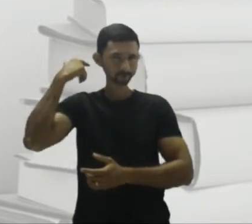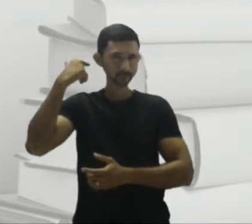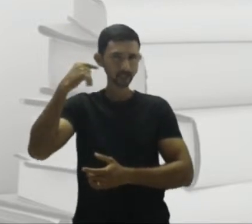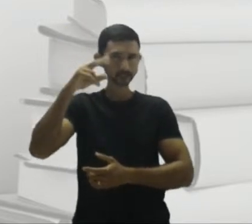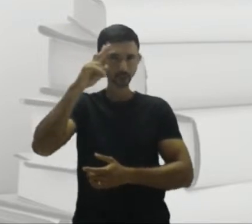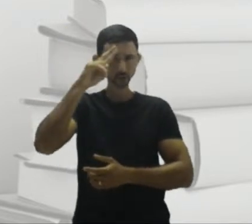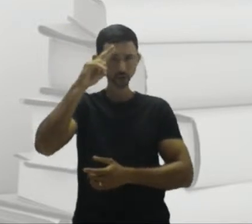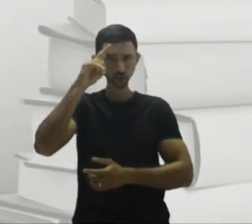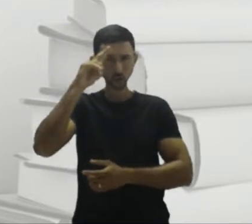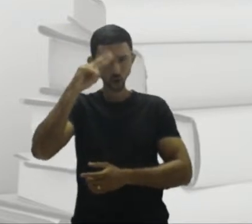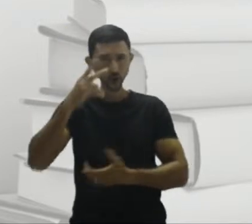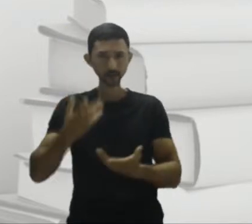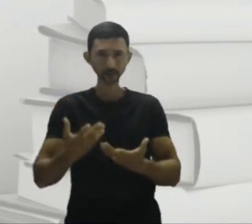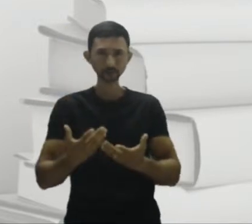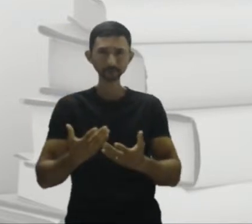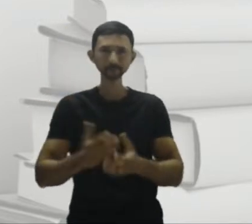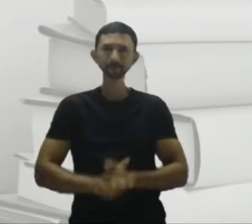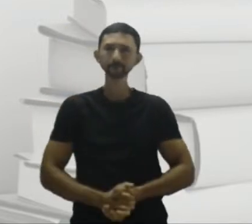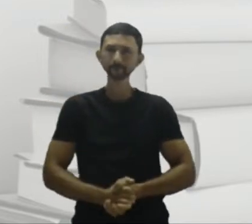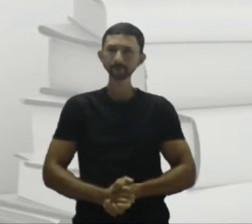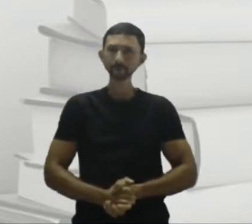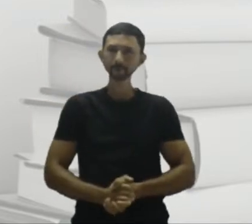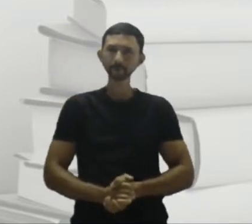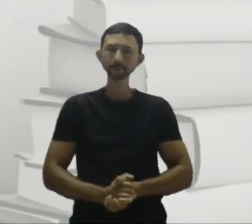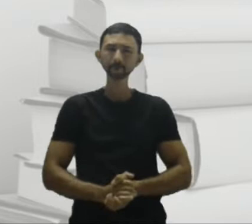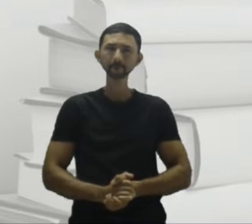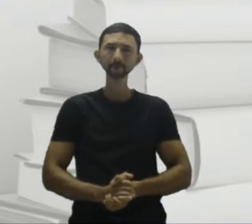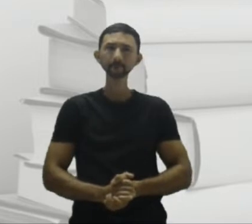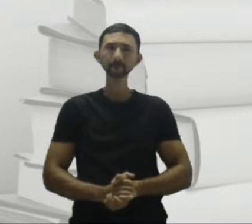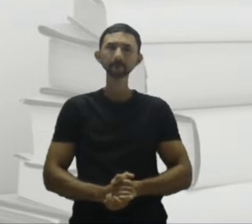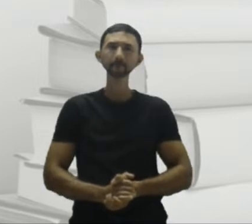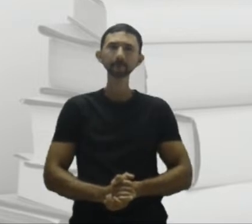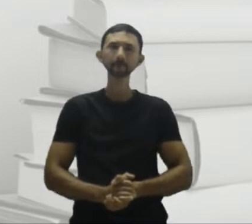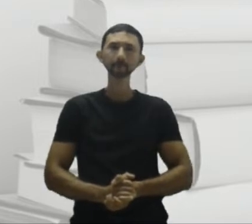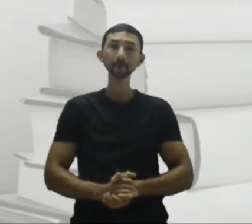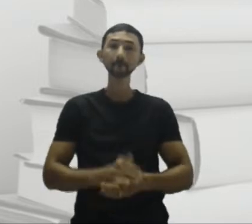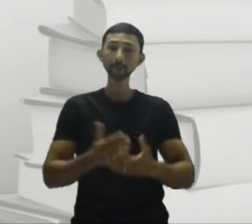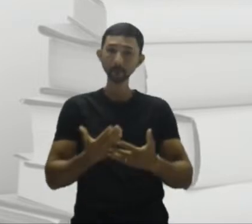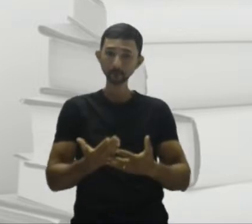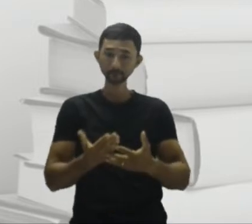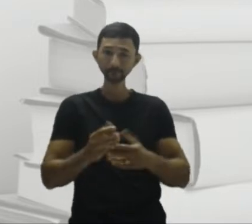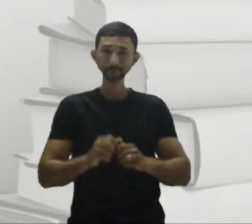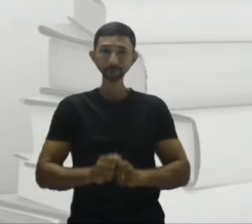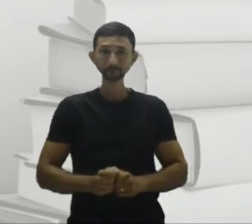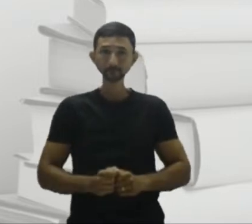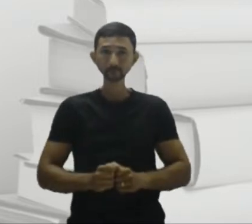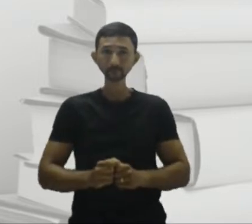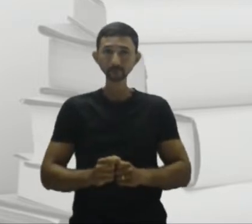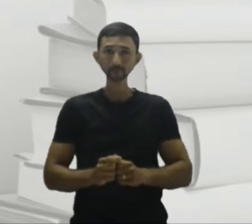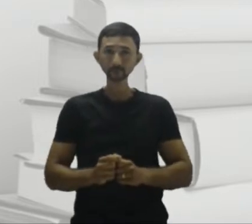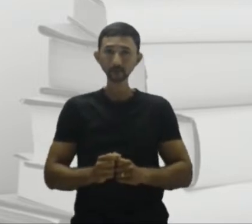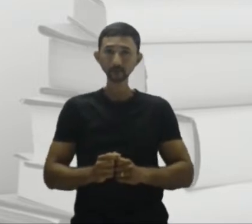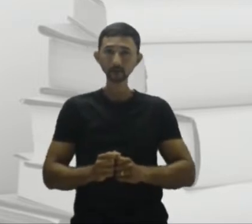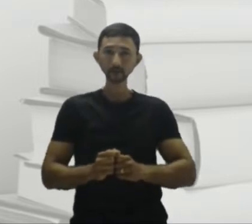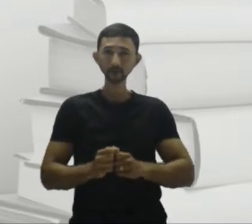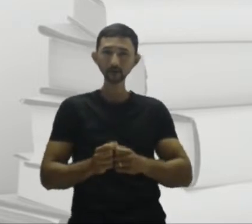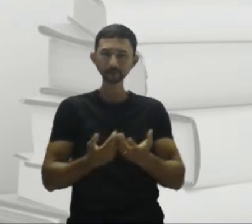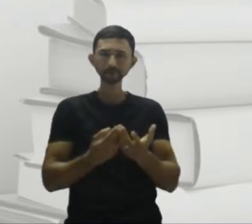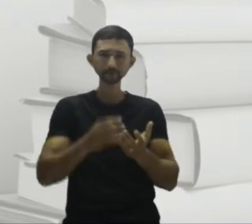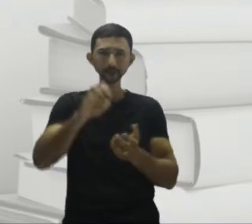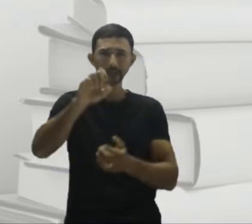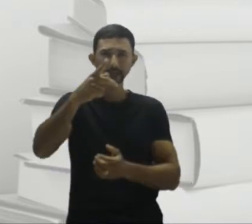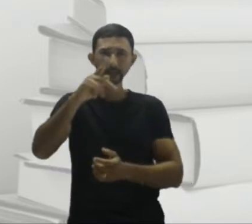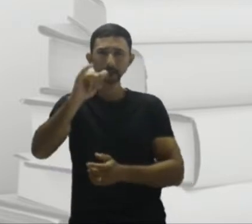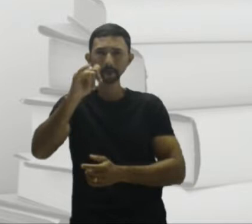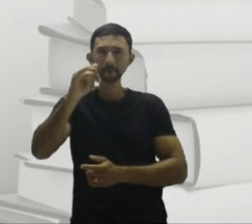nós conhecemos hoje como gênero narrativo, certo? O gênero